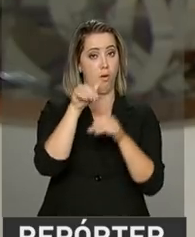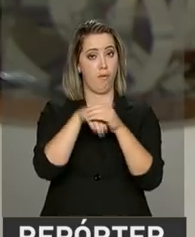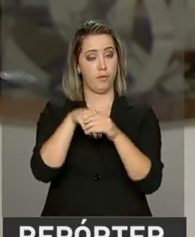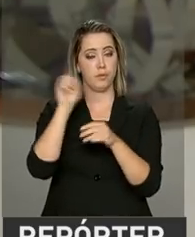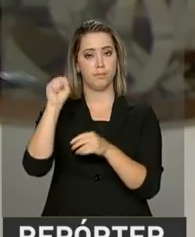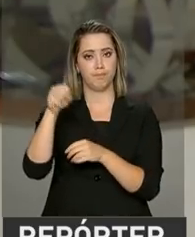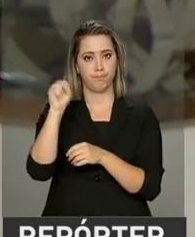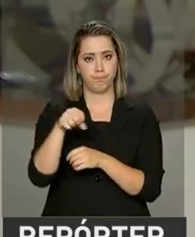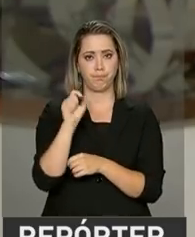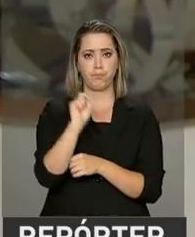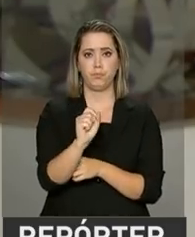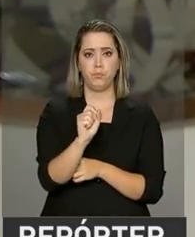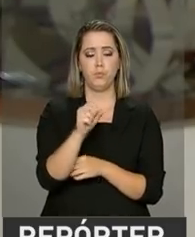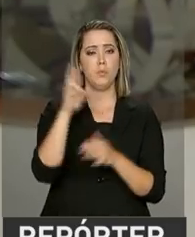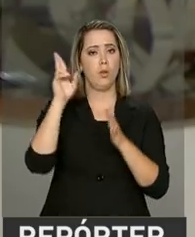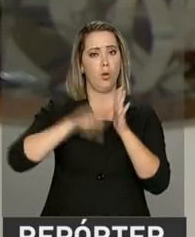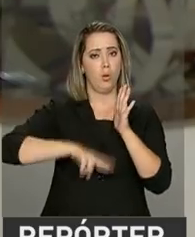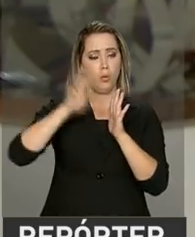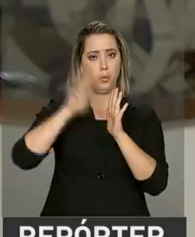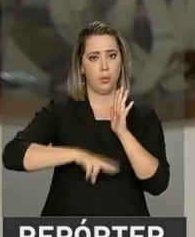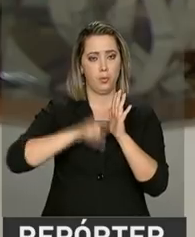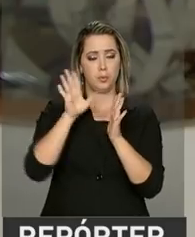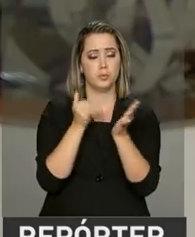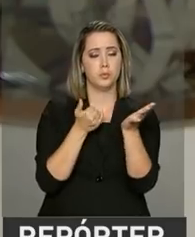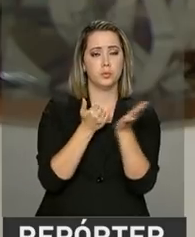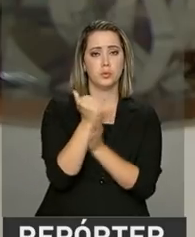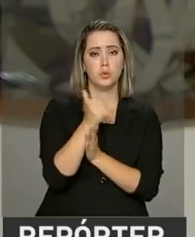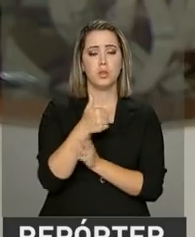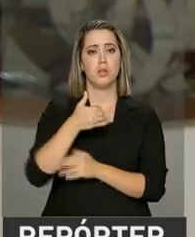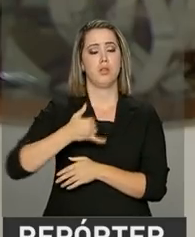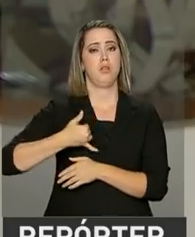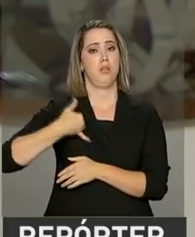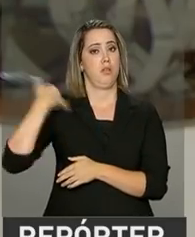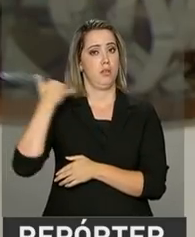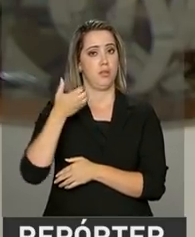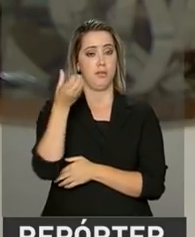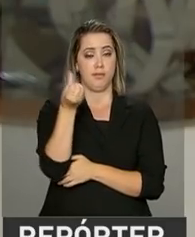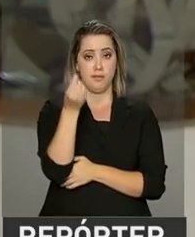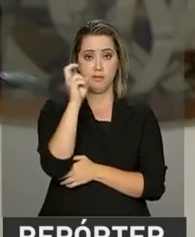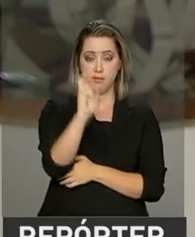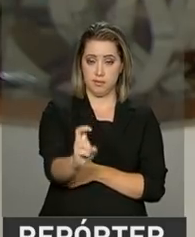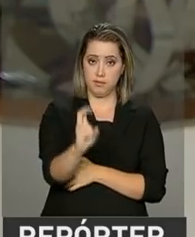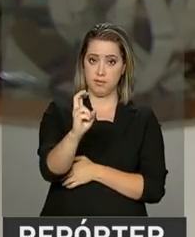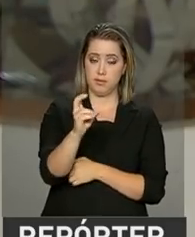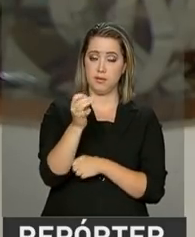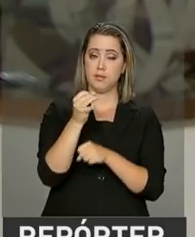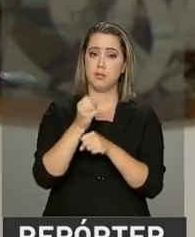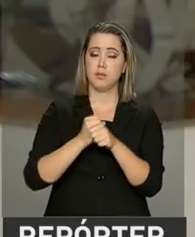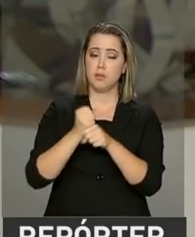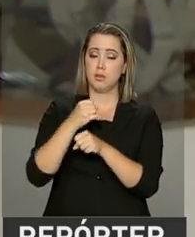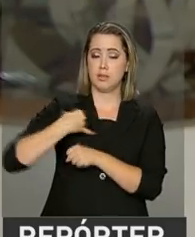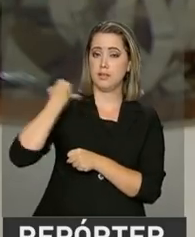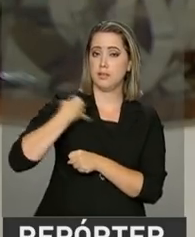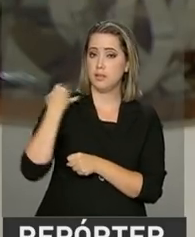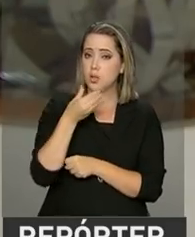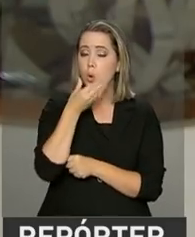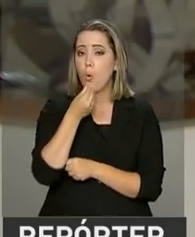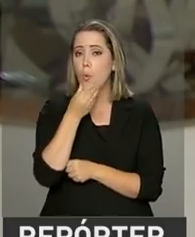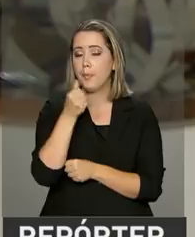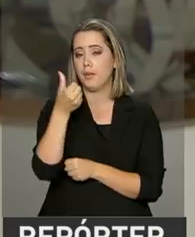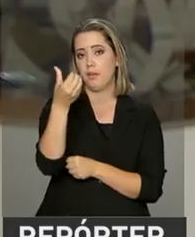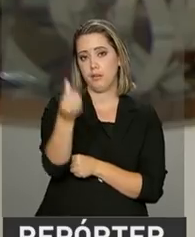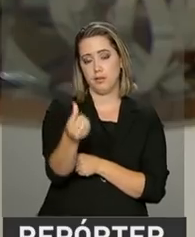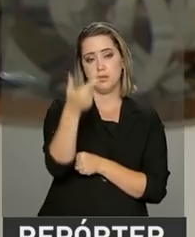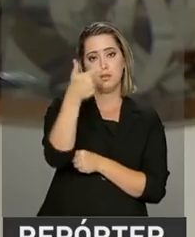favoráveis o relatório mantém a idade mínima de 65 anos para os homens se aposentarem e de 62